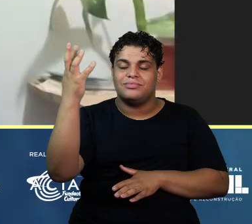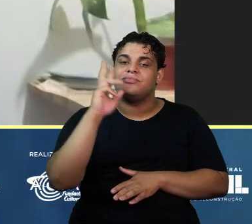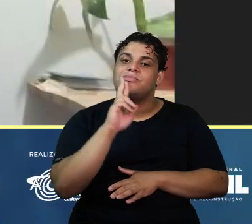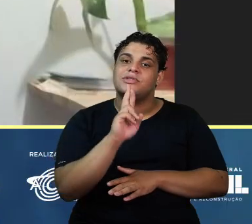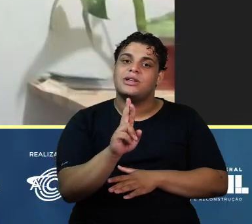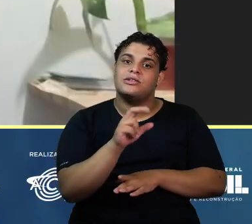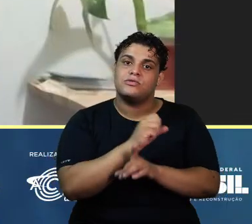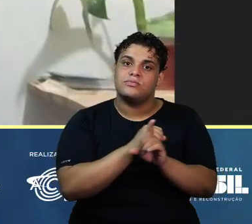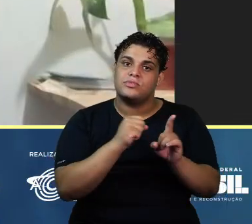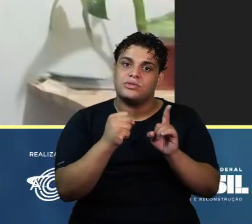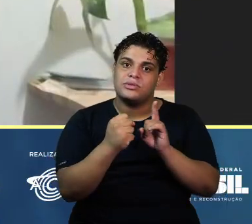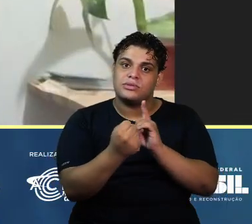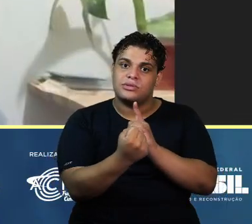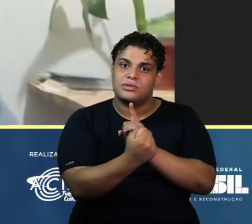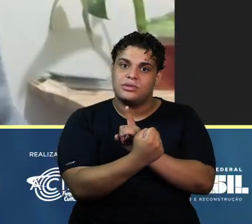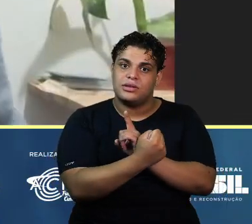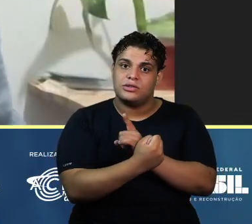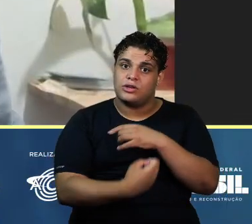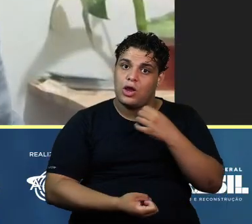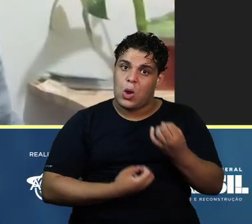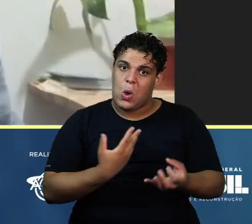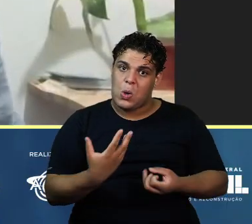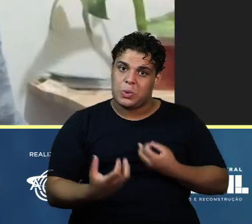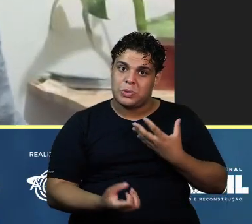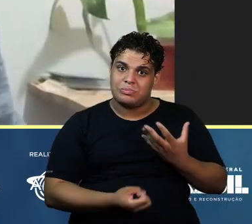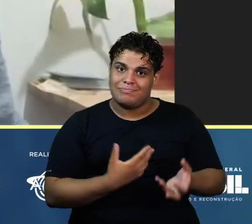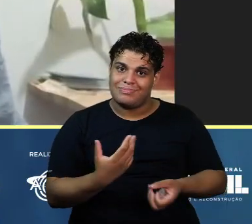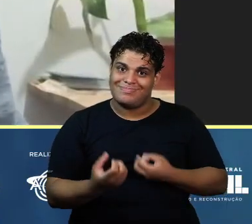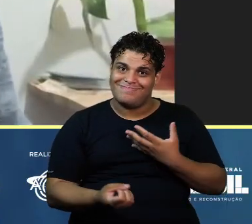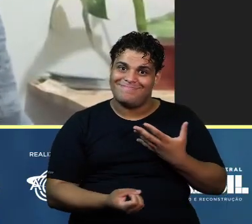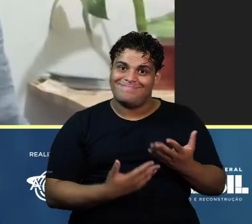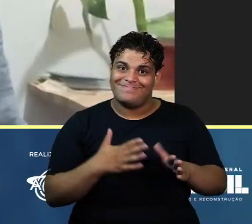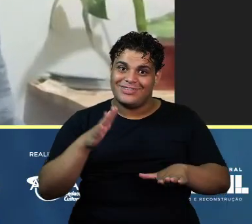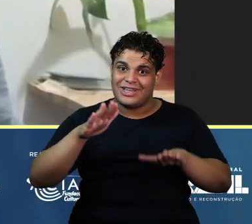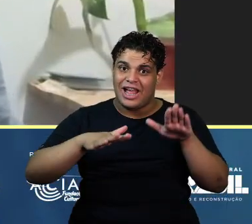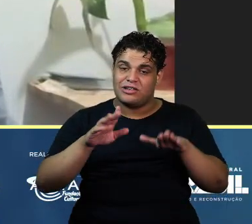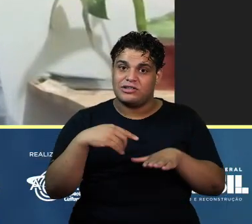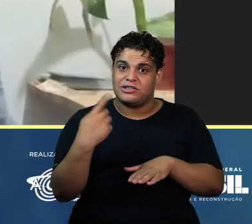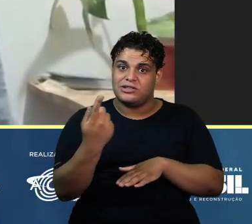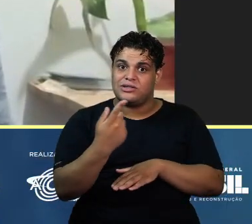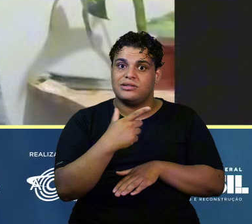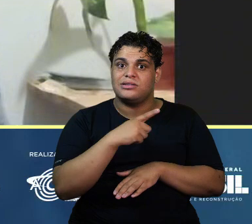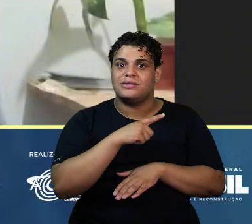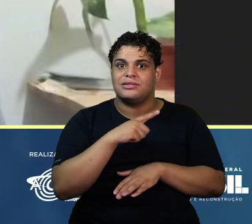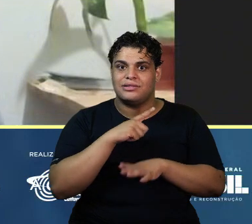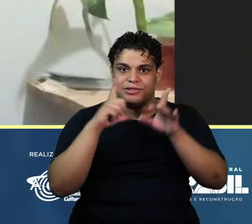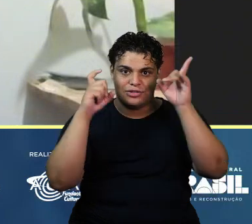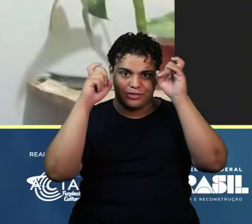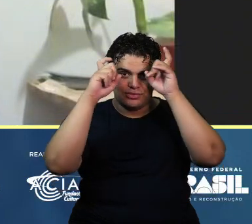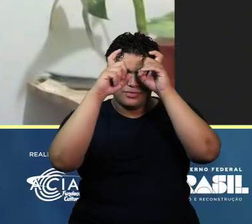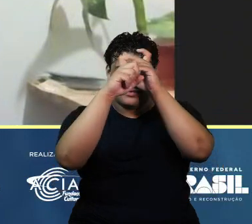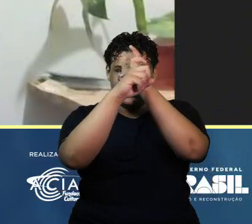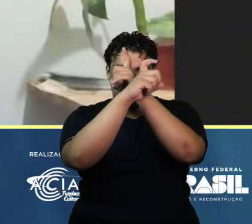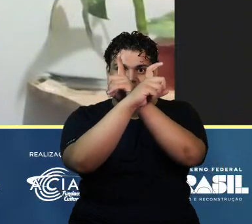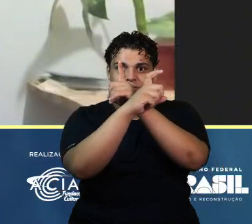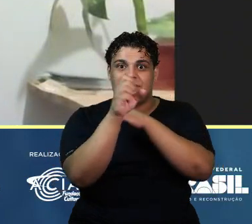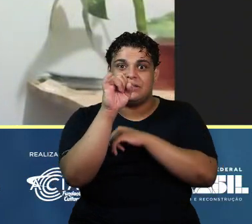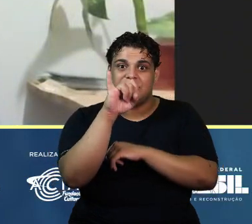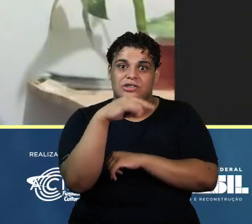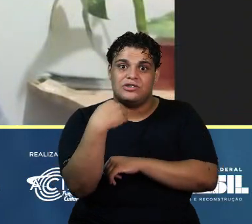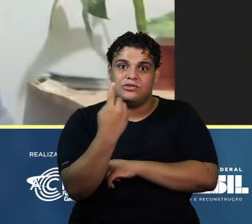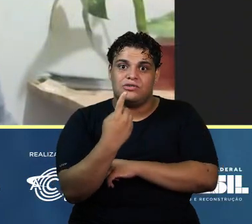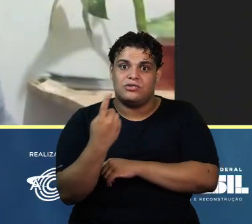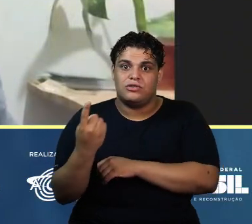de uma sociedade extremamente consumista, talvez a gente vai ter grandes dificuldades, né? Agora, se a gente tiver